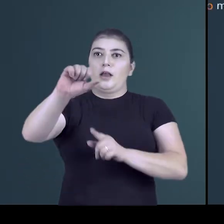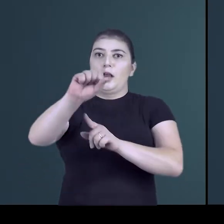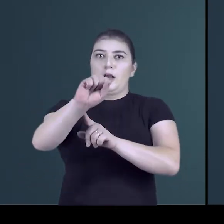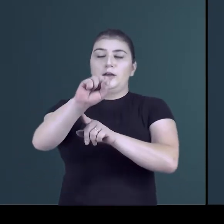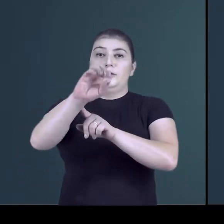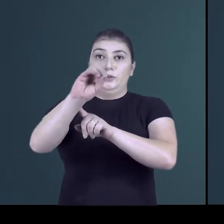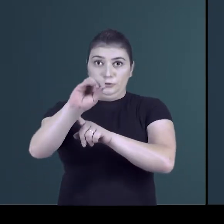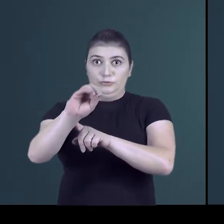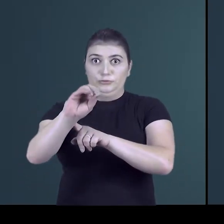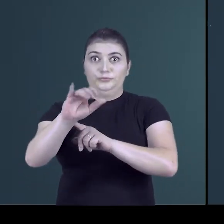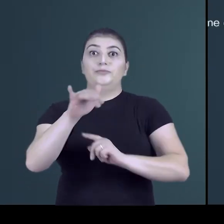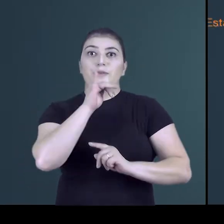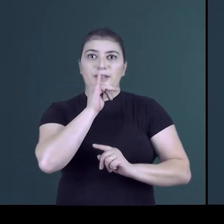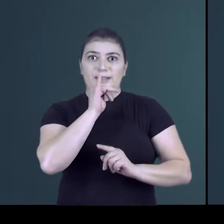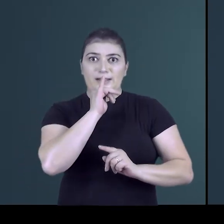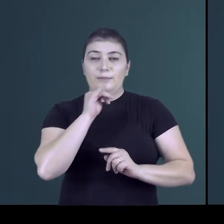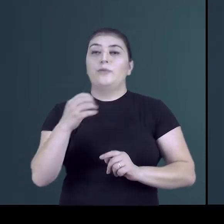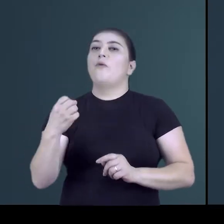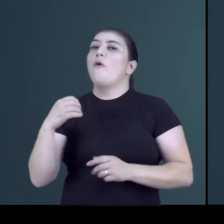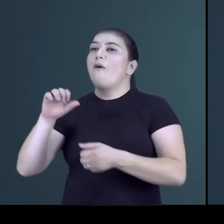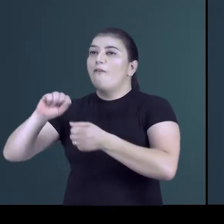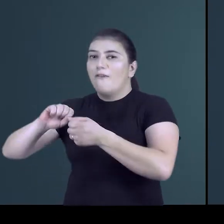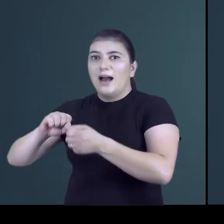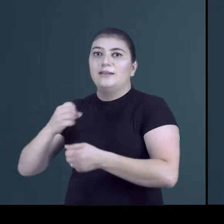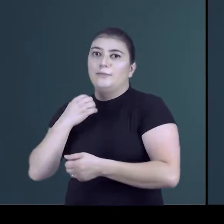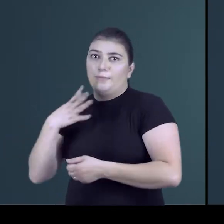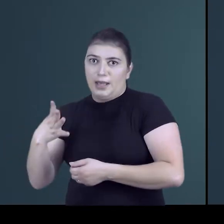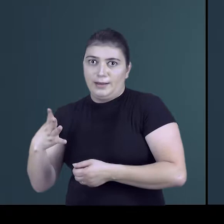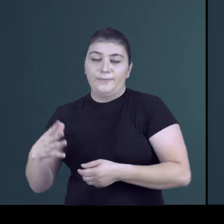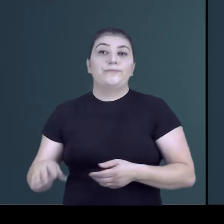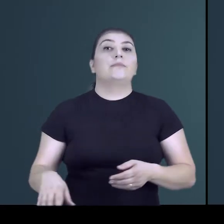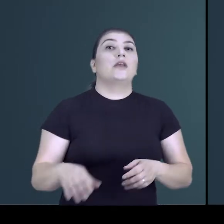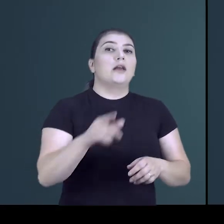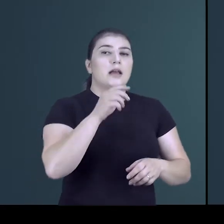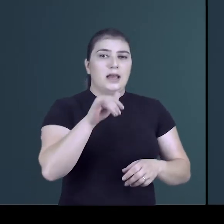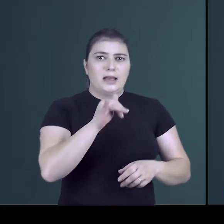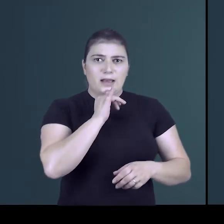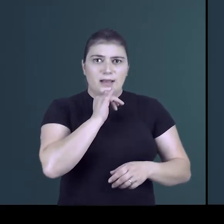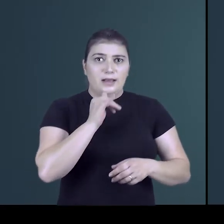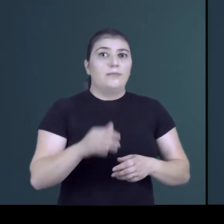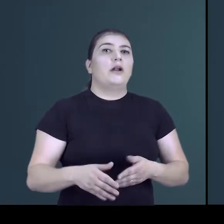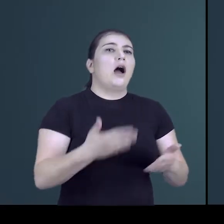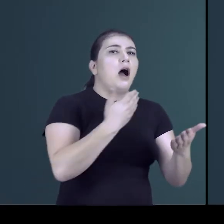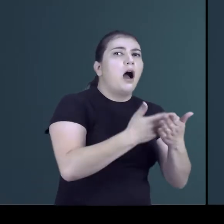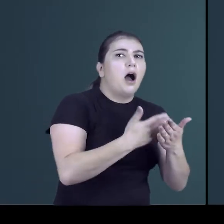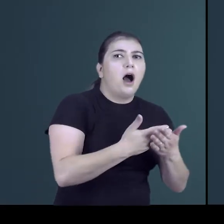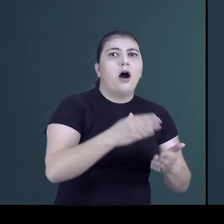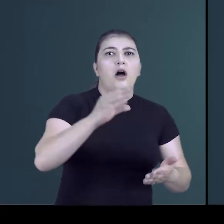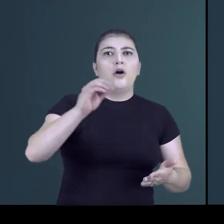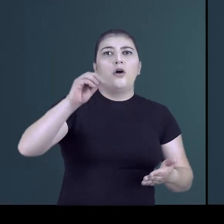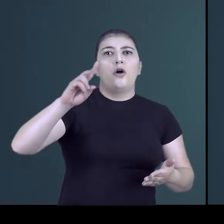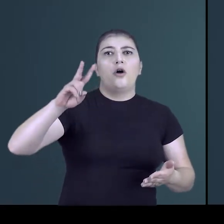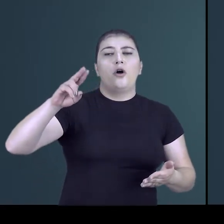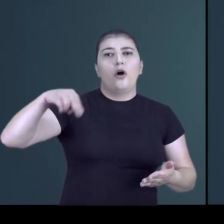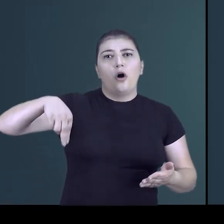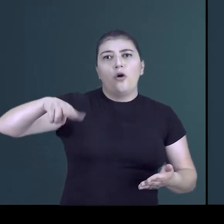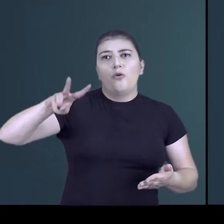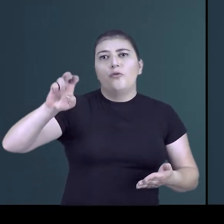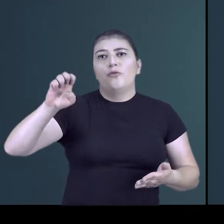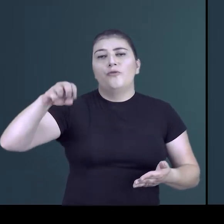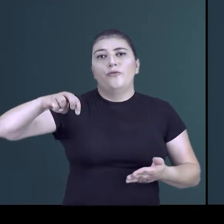me faz bem. Esta aula me convém. Vejam que temos o isso como